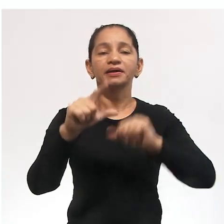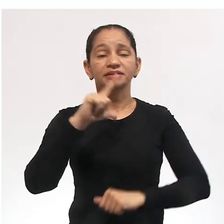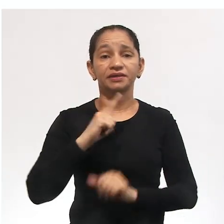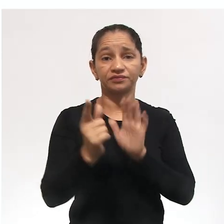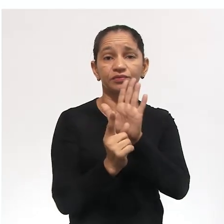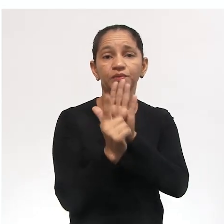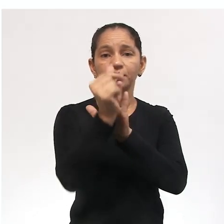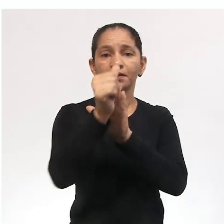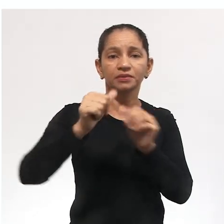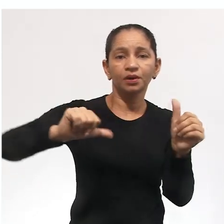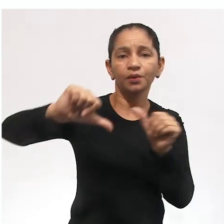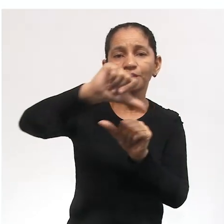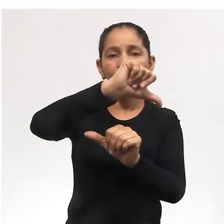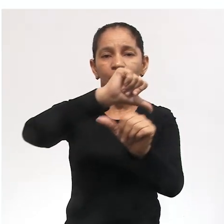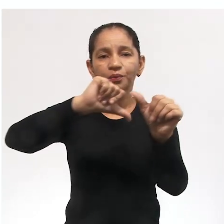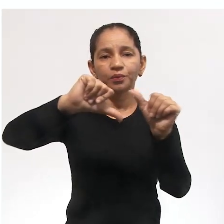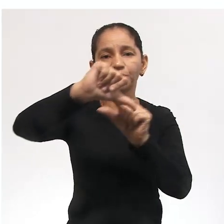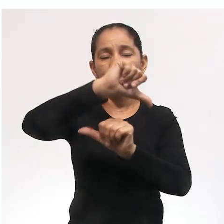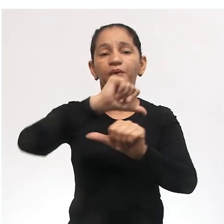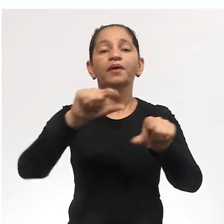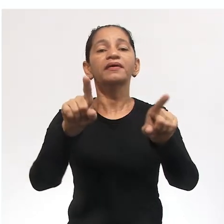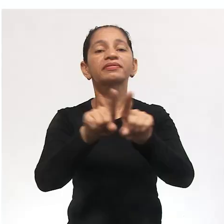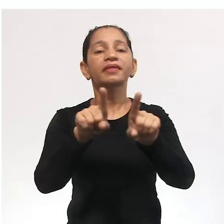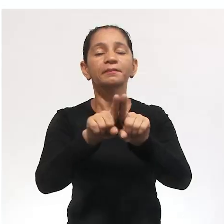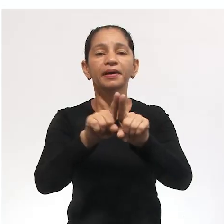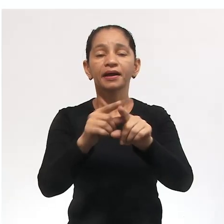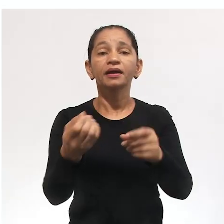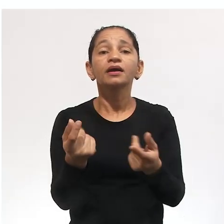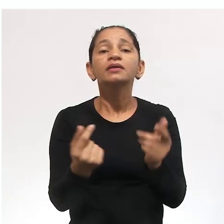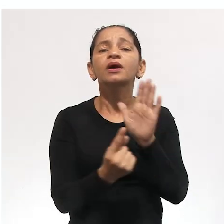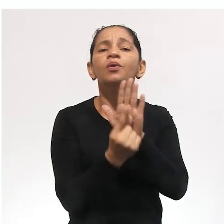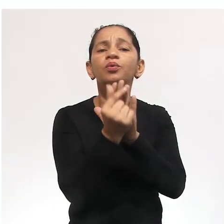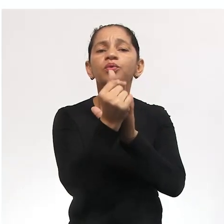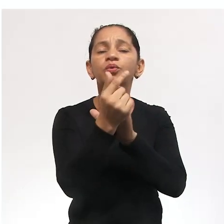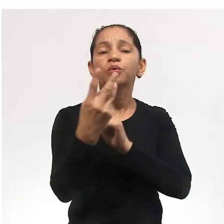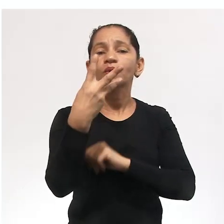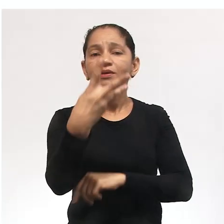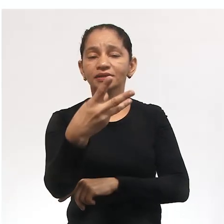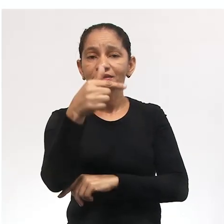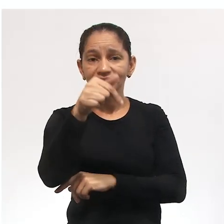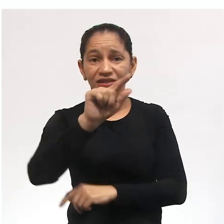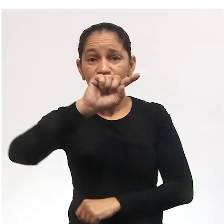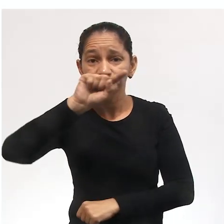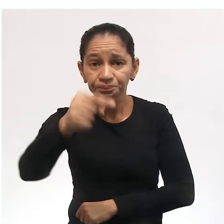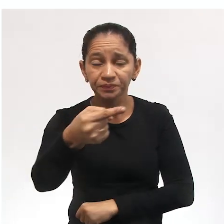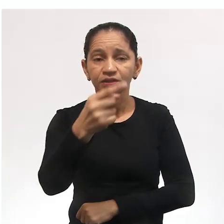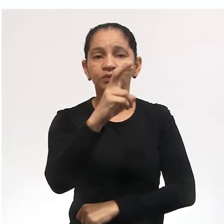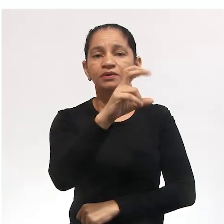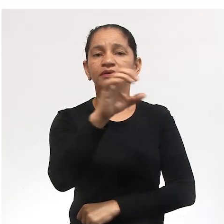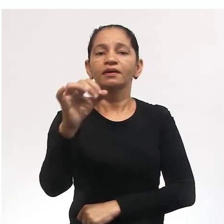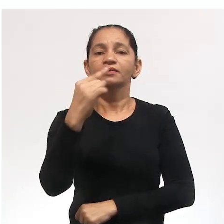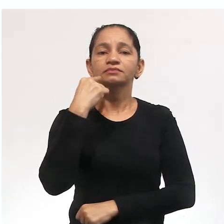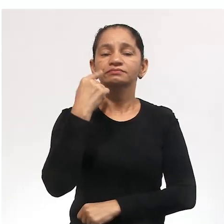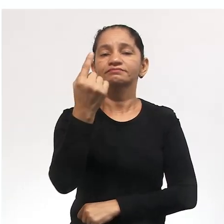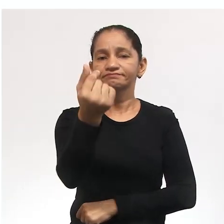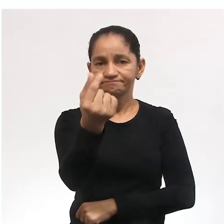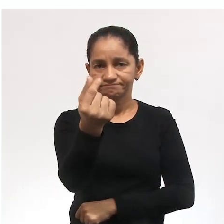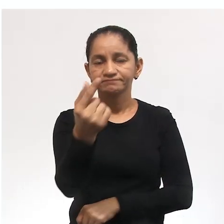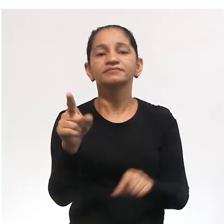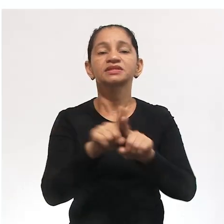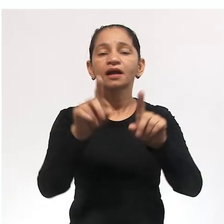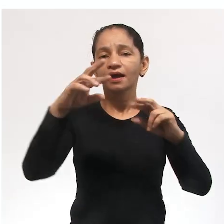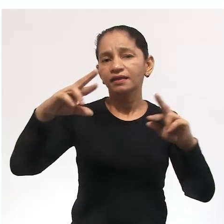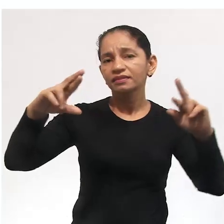capital social, o resultado do exercício, que foi um lucro de 37.500, que foi a diferença